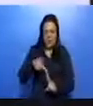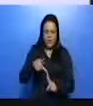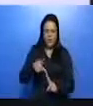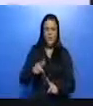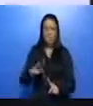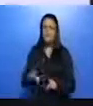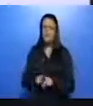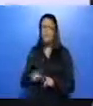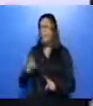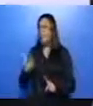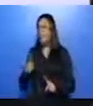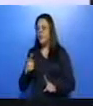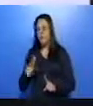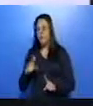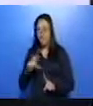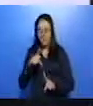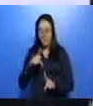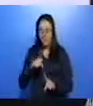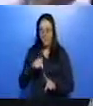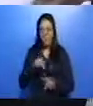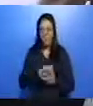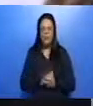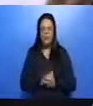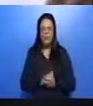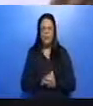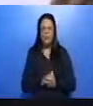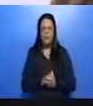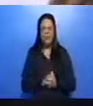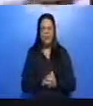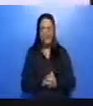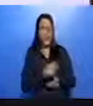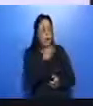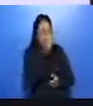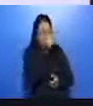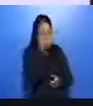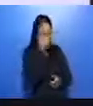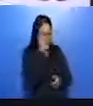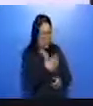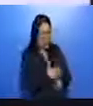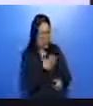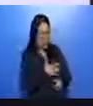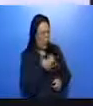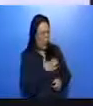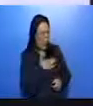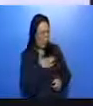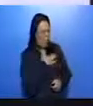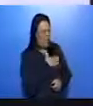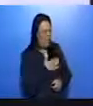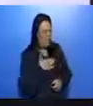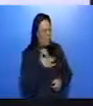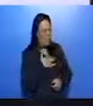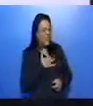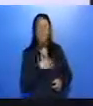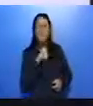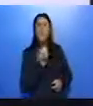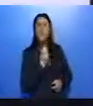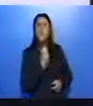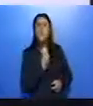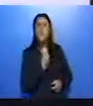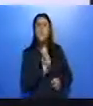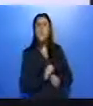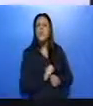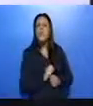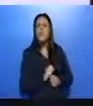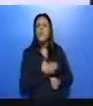Então, quem gosta, gosta de alguma coisa. O professor gosta de quê? Faço a pergunta,